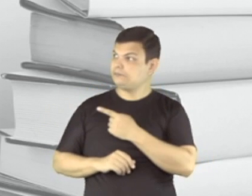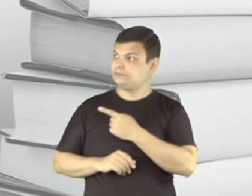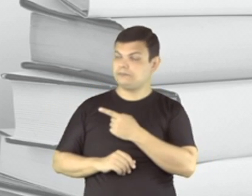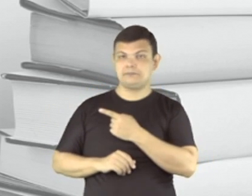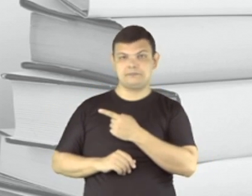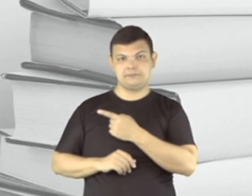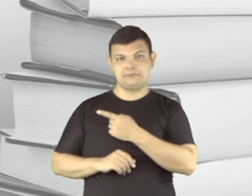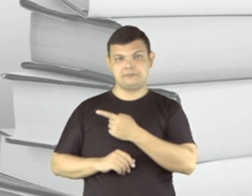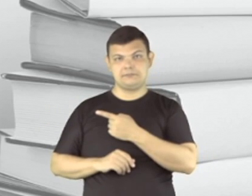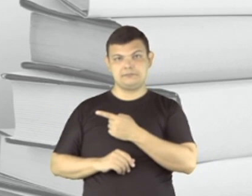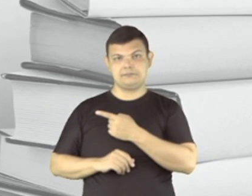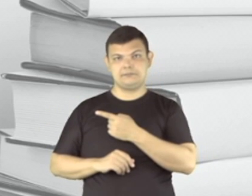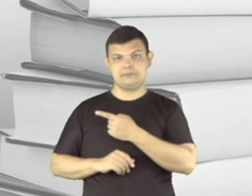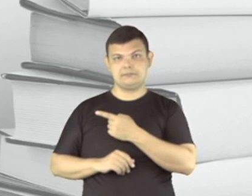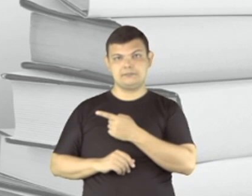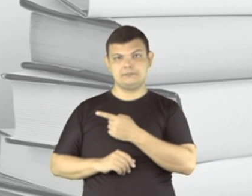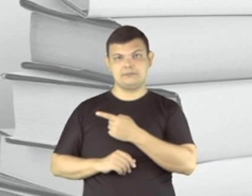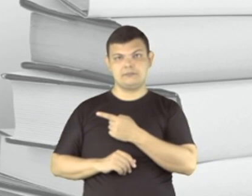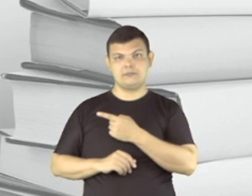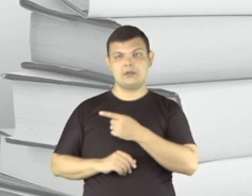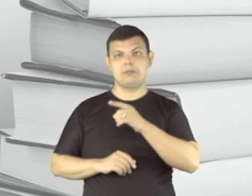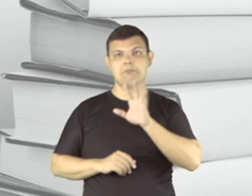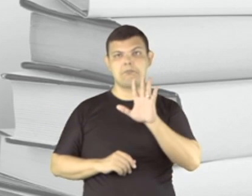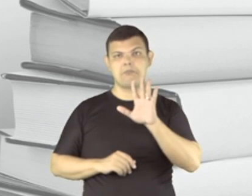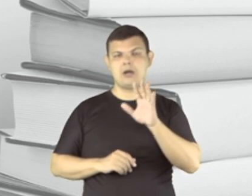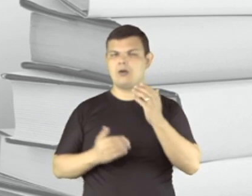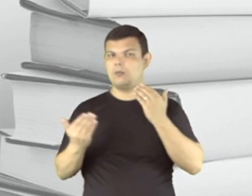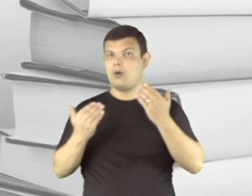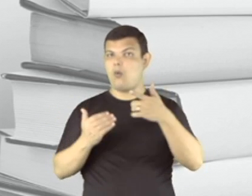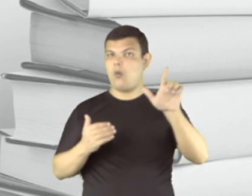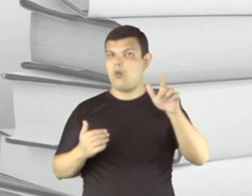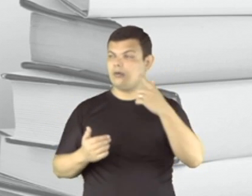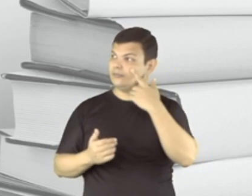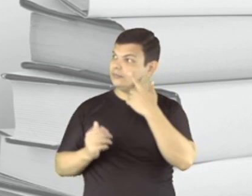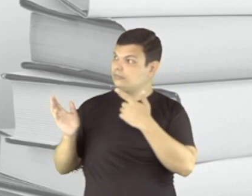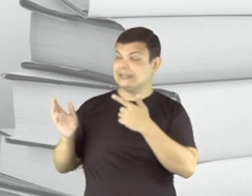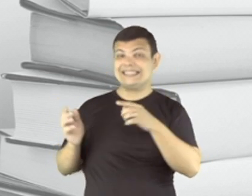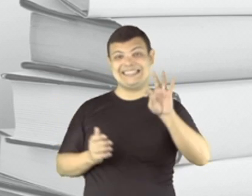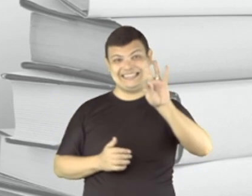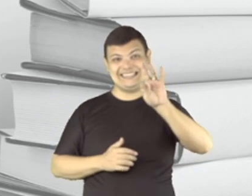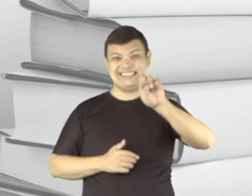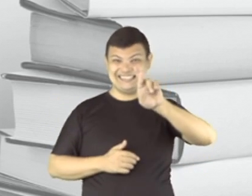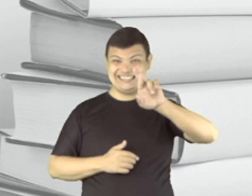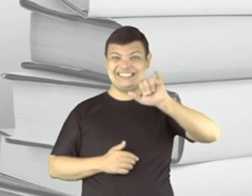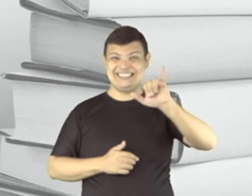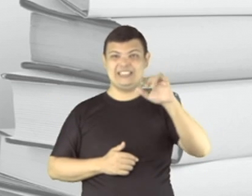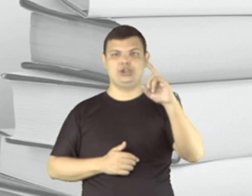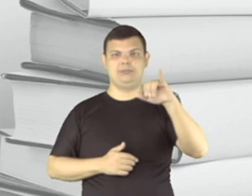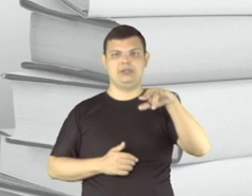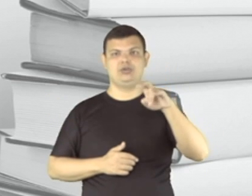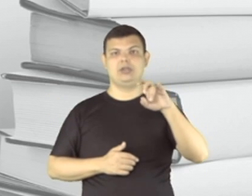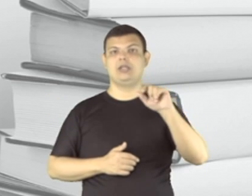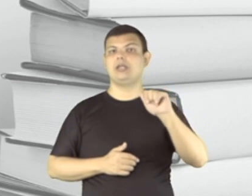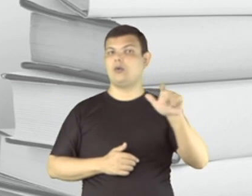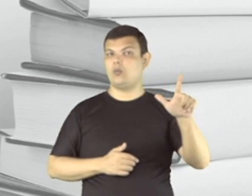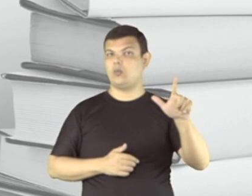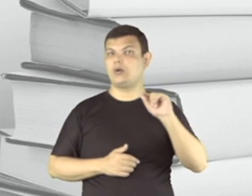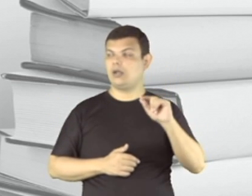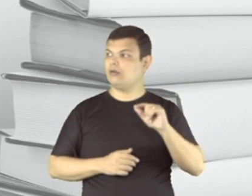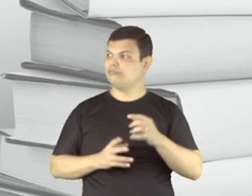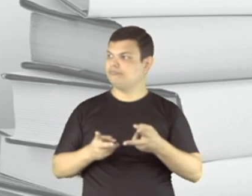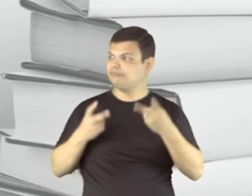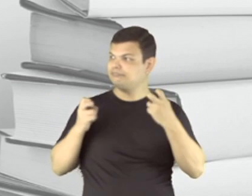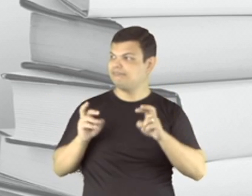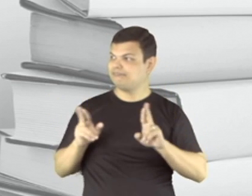tem a largura dela. Quando nós comparamos com a figura tridimensional, aí nós percebemos a